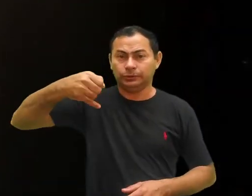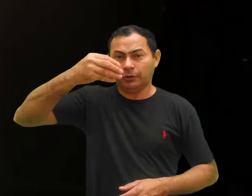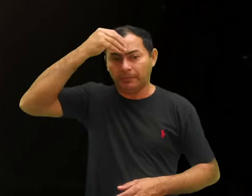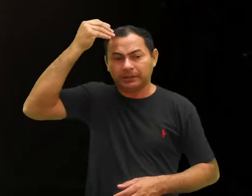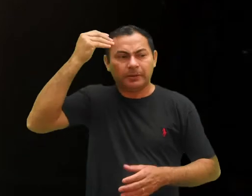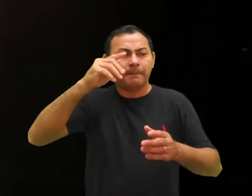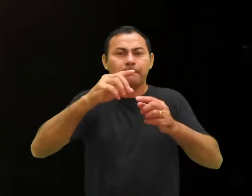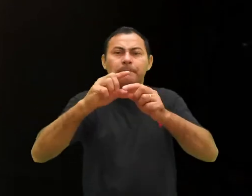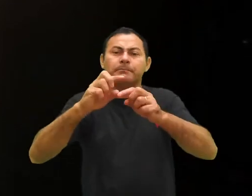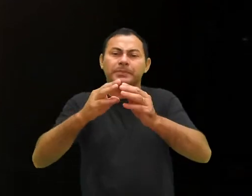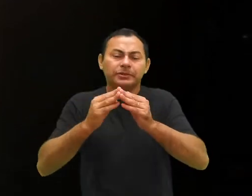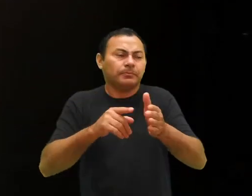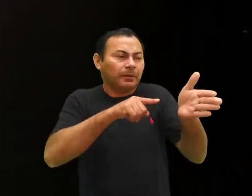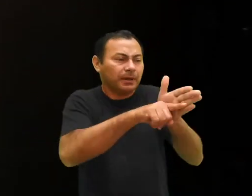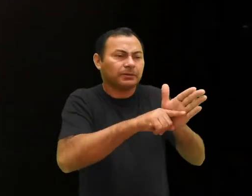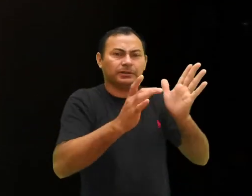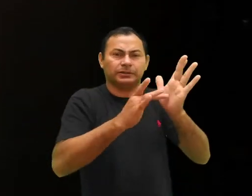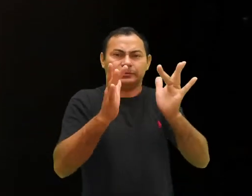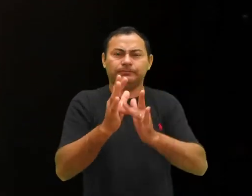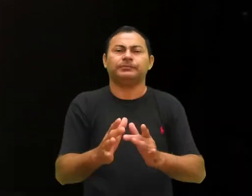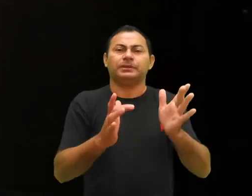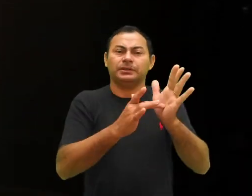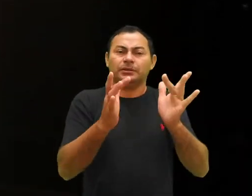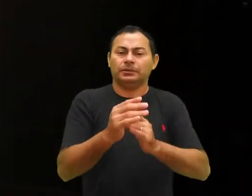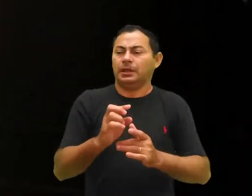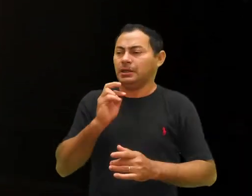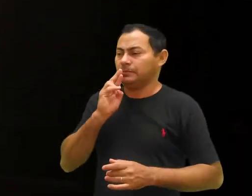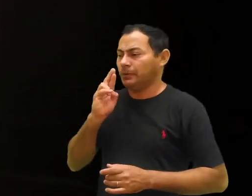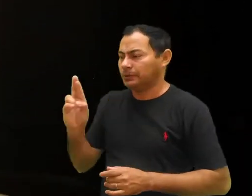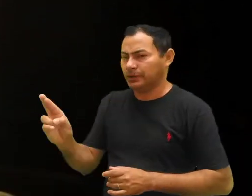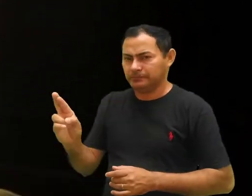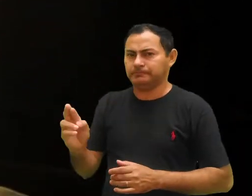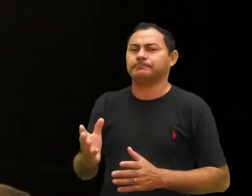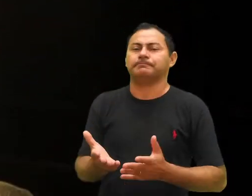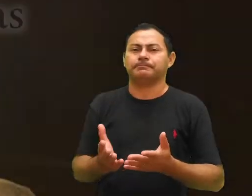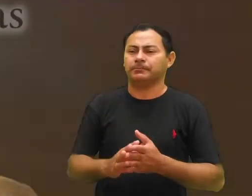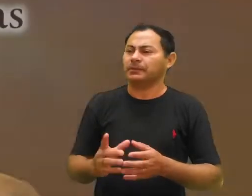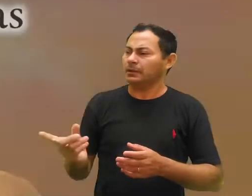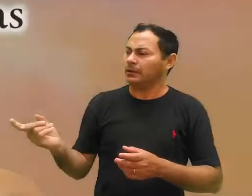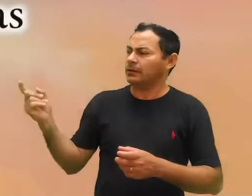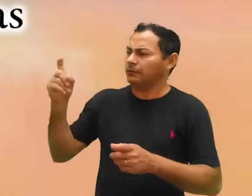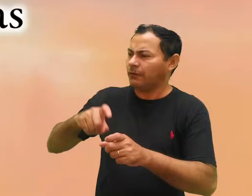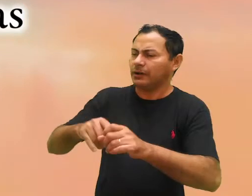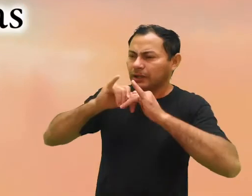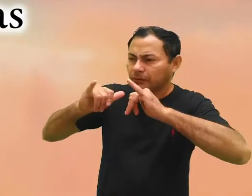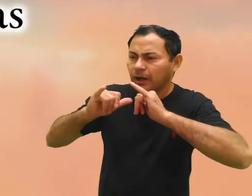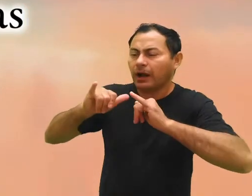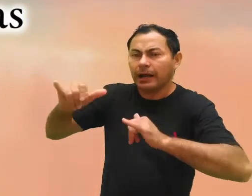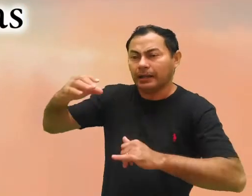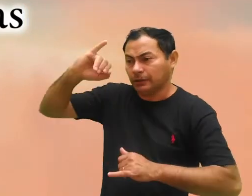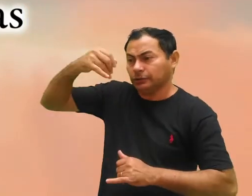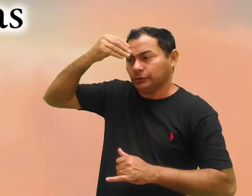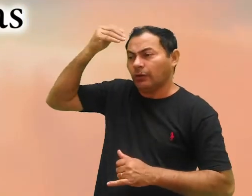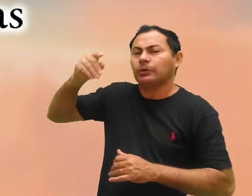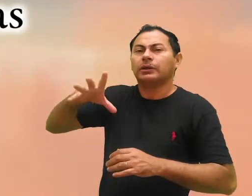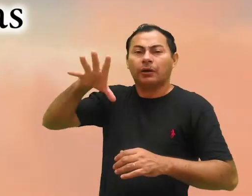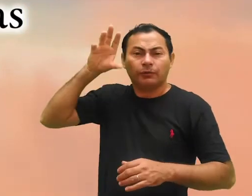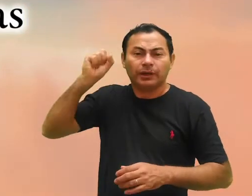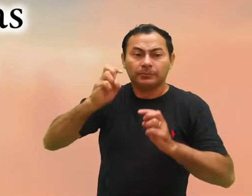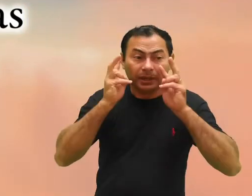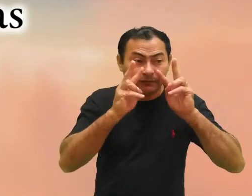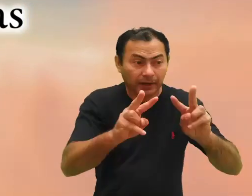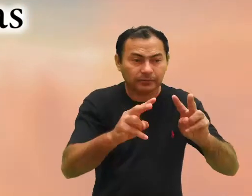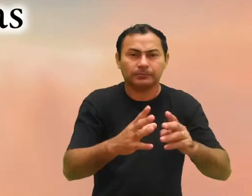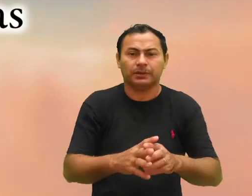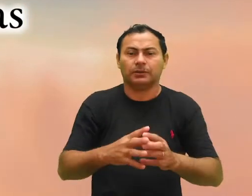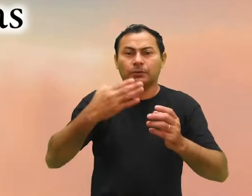com João Batista quando mandou que questionassem Jesus. Jesus lhe mandou de volta a resposta: voltem e anunciem a João o que